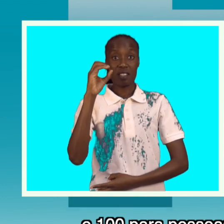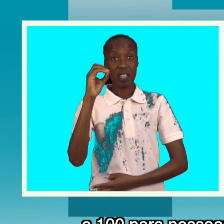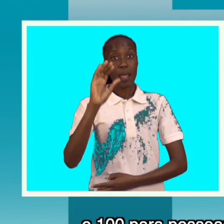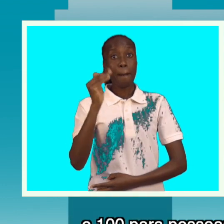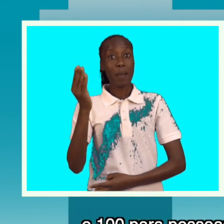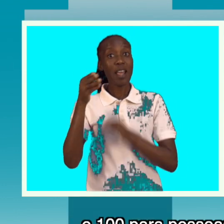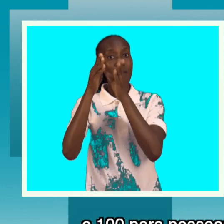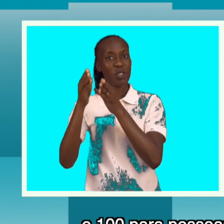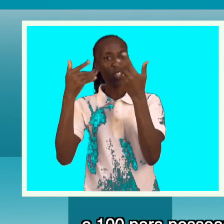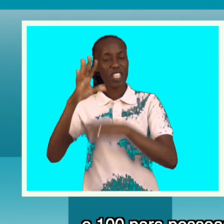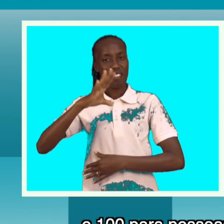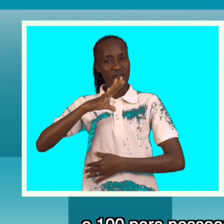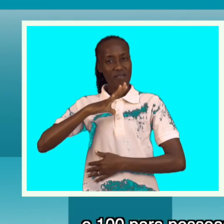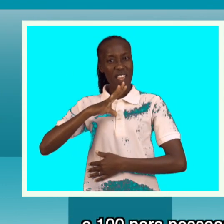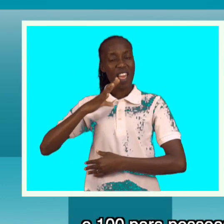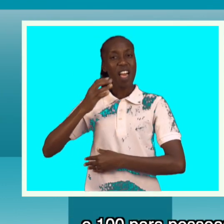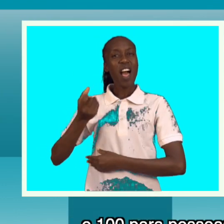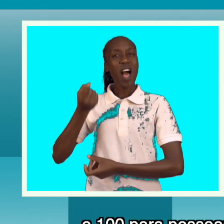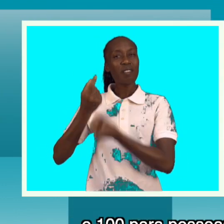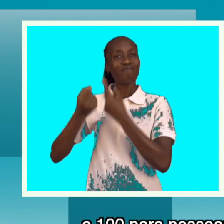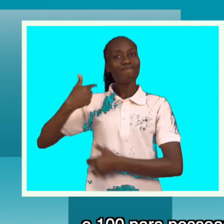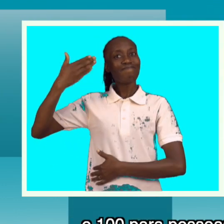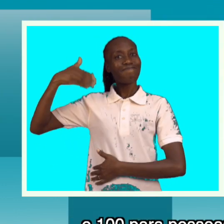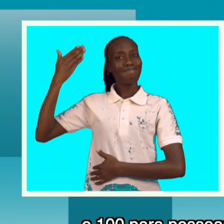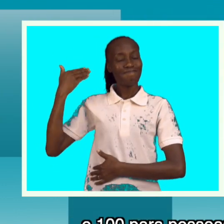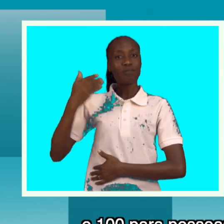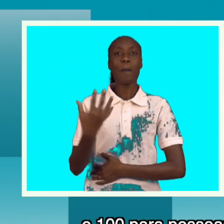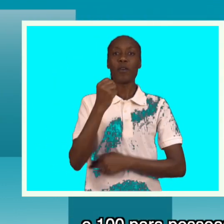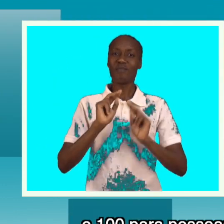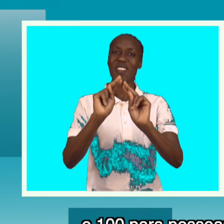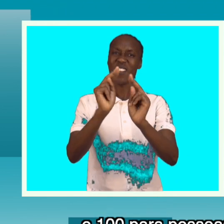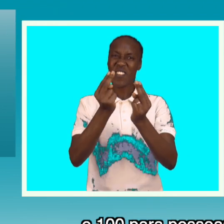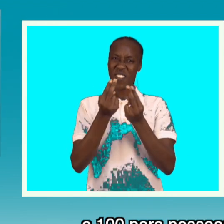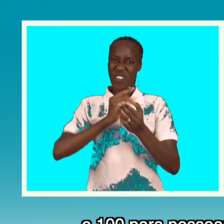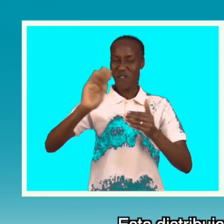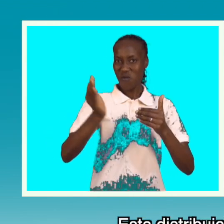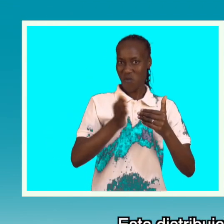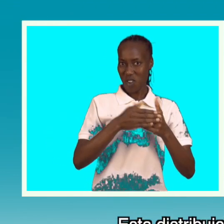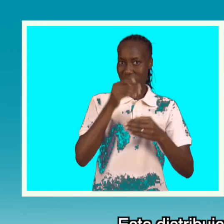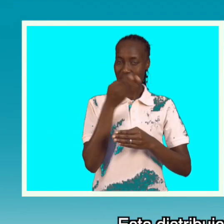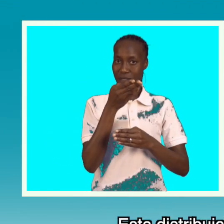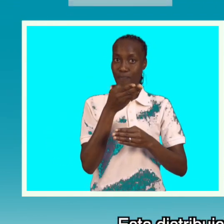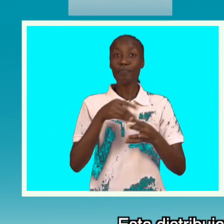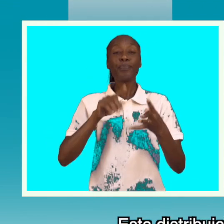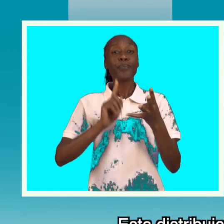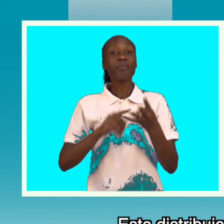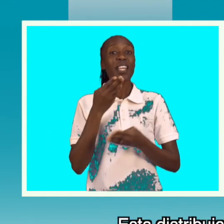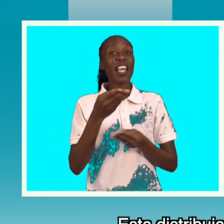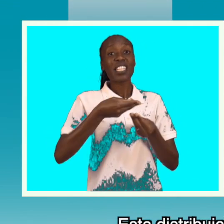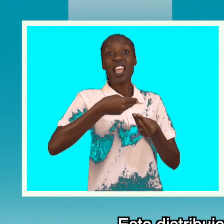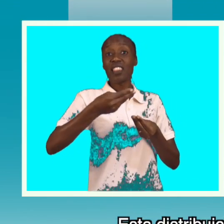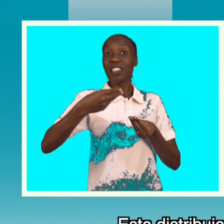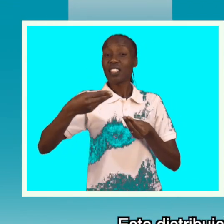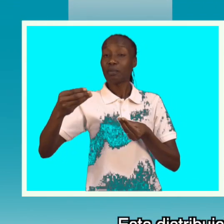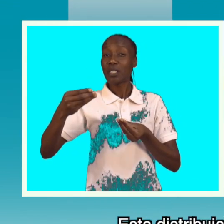para pessoas que já têm as próteses há algum tempo e que possam necessitar de renovação. Esta distribuição é